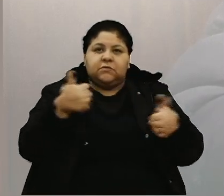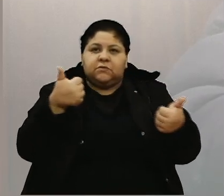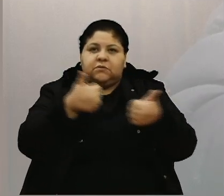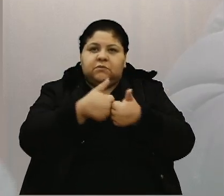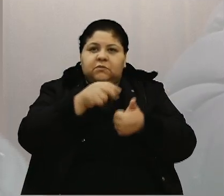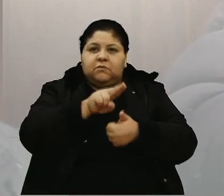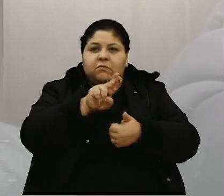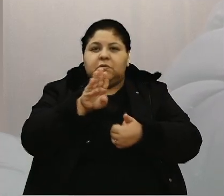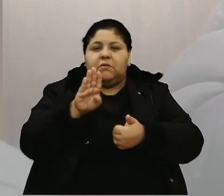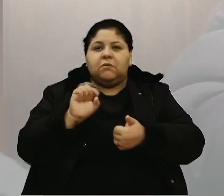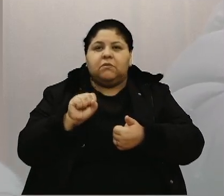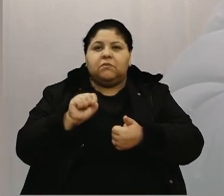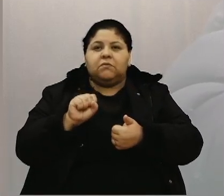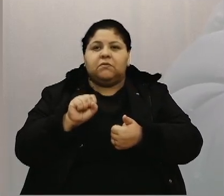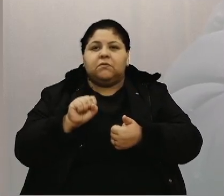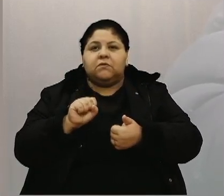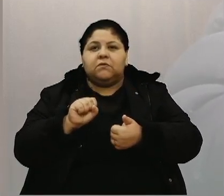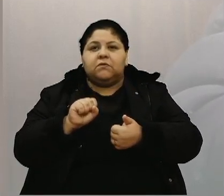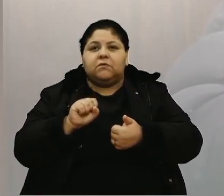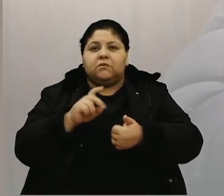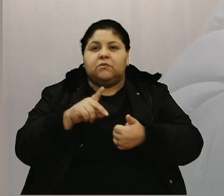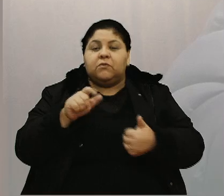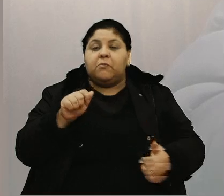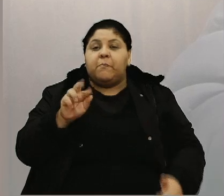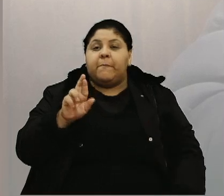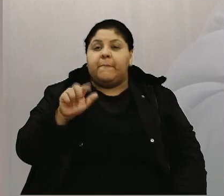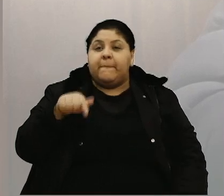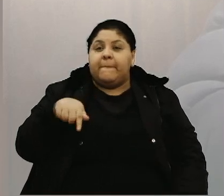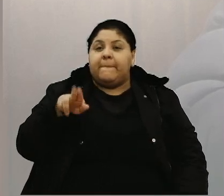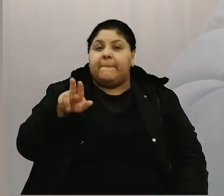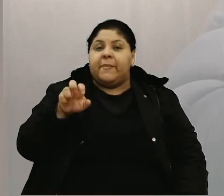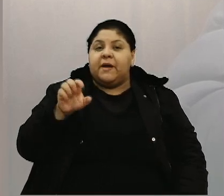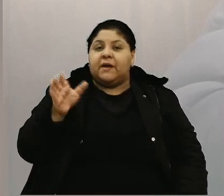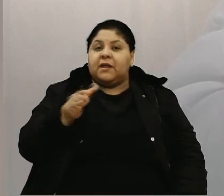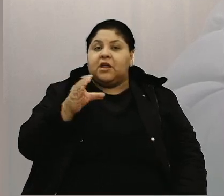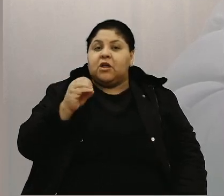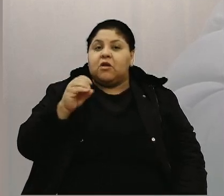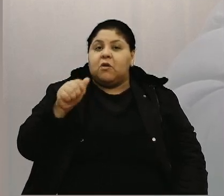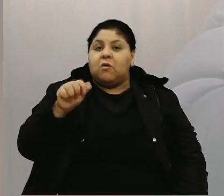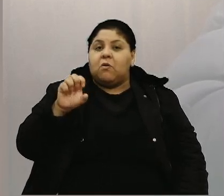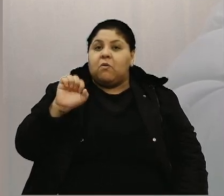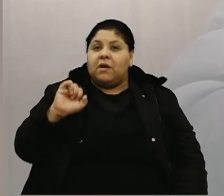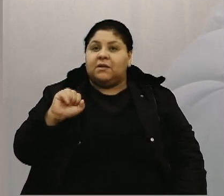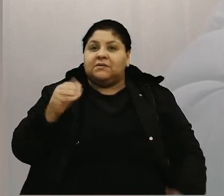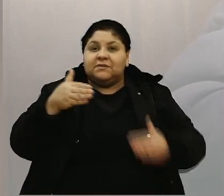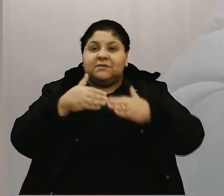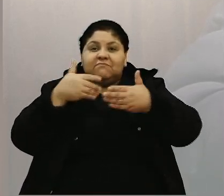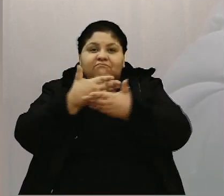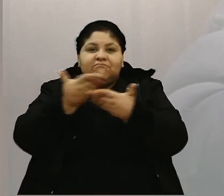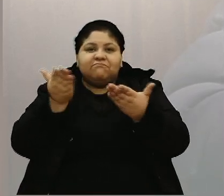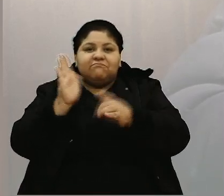UBS do Parque Oasis. Isso. E ele está se propondo a auxiliar, porque ele